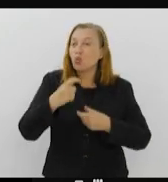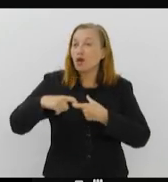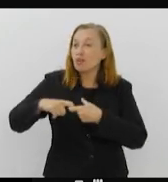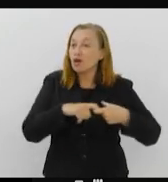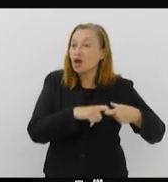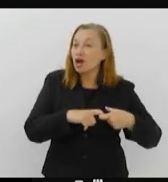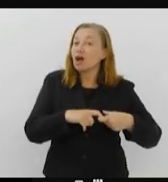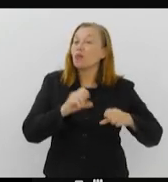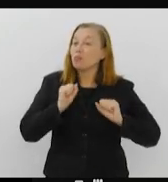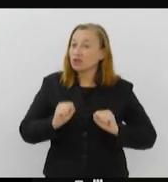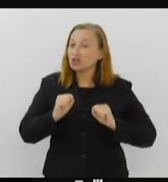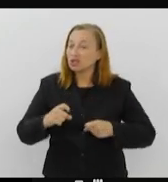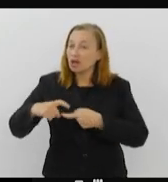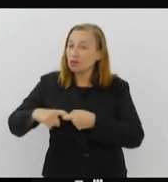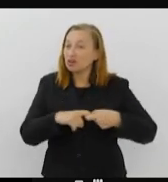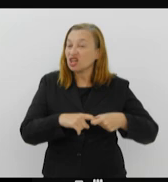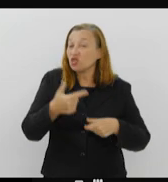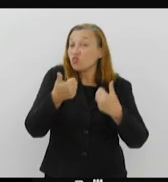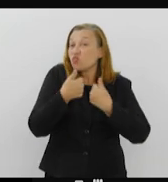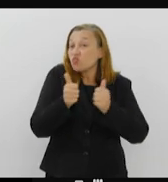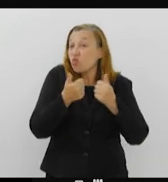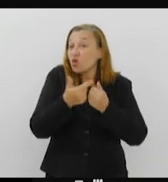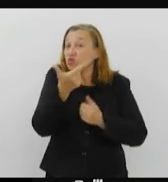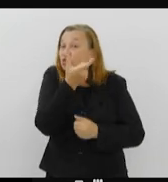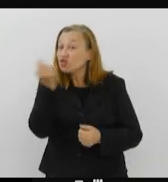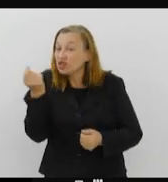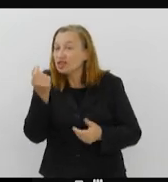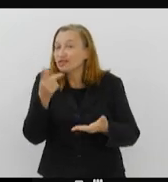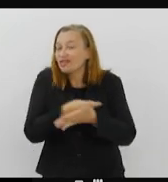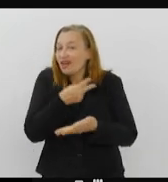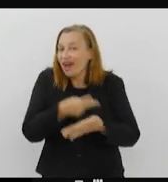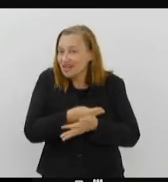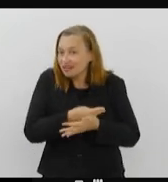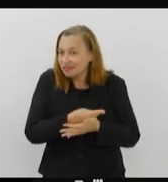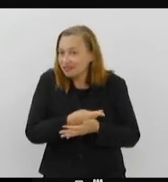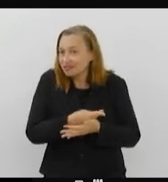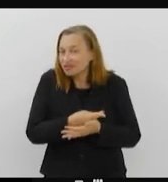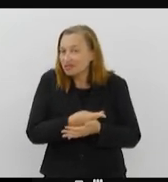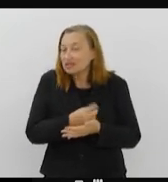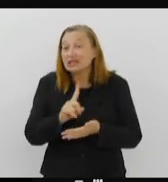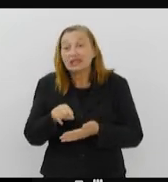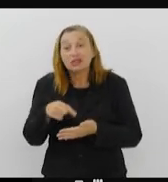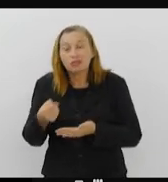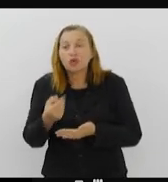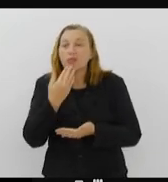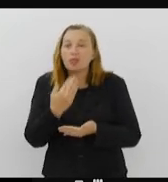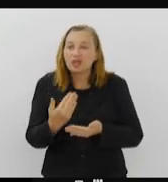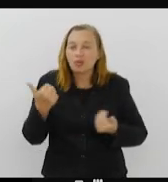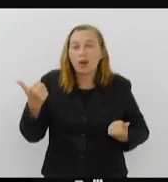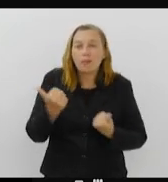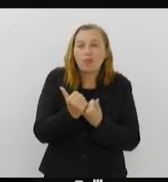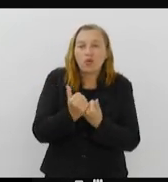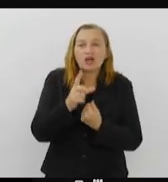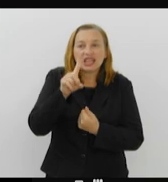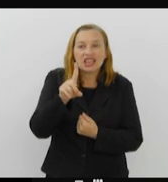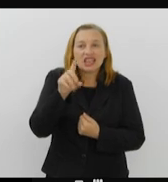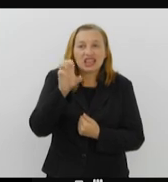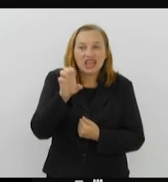ter rebocado pelo menos uns 20 ônibus, estavam irregulares. Posteriormente, pedimos o apoio do DETRO e do